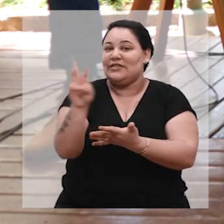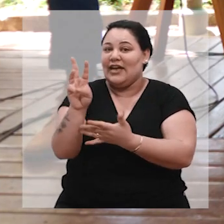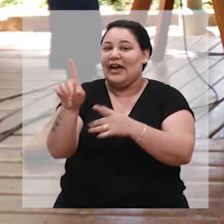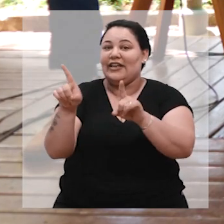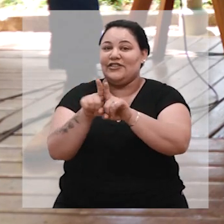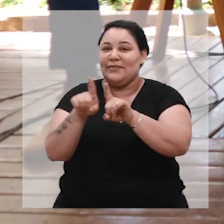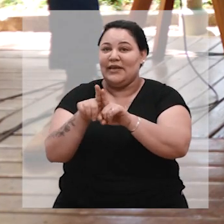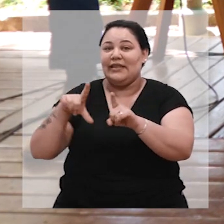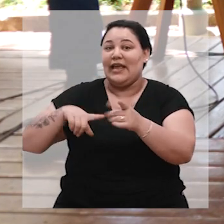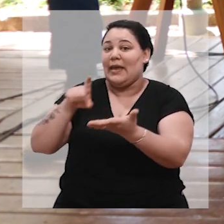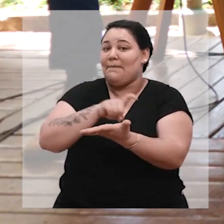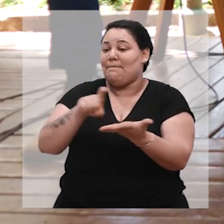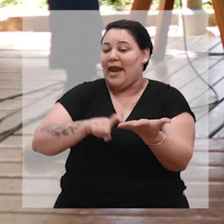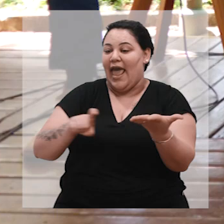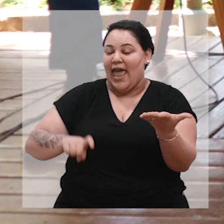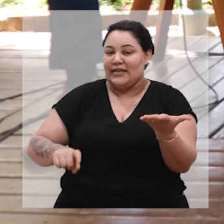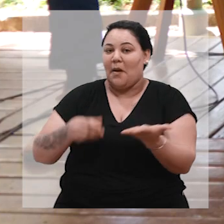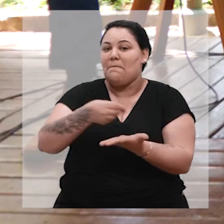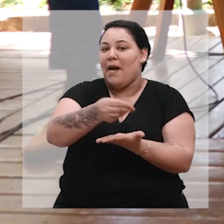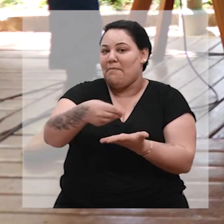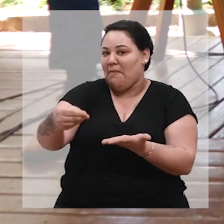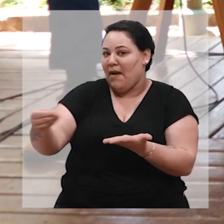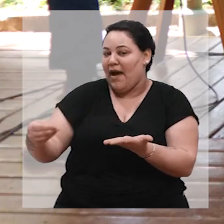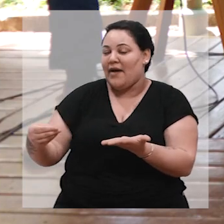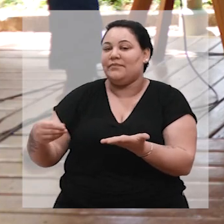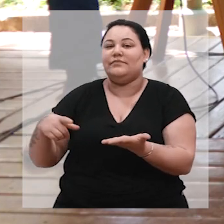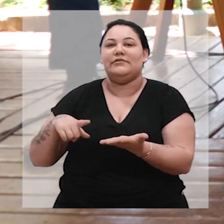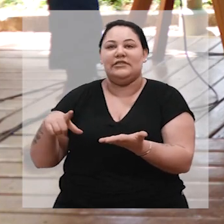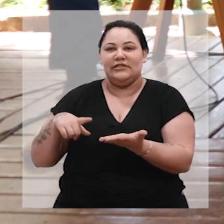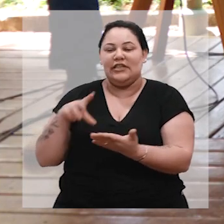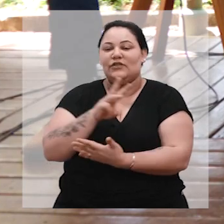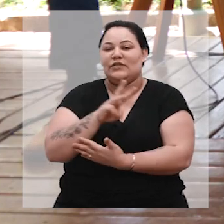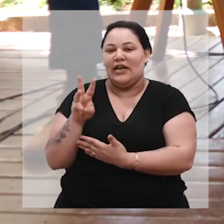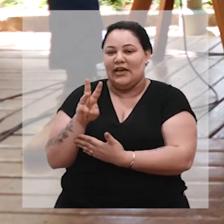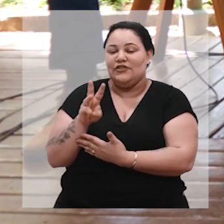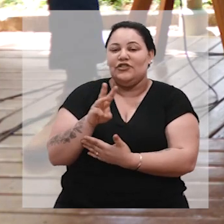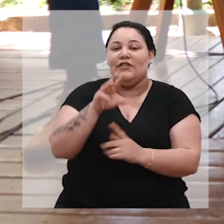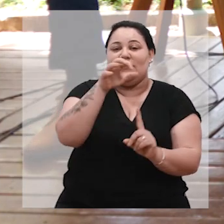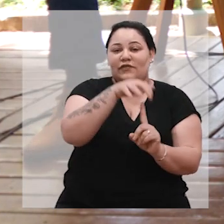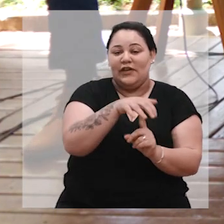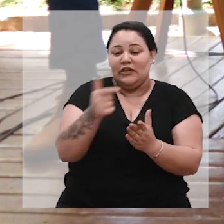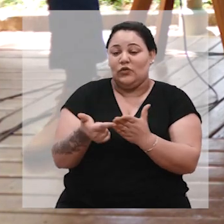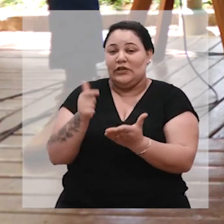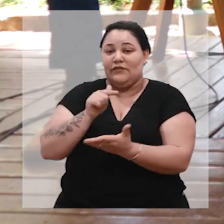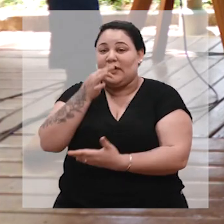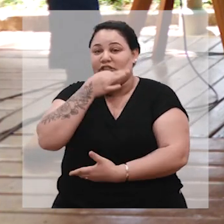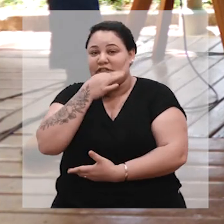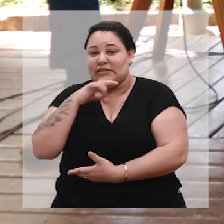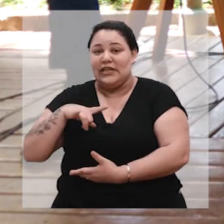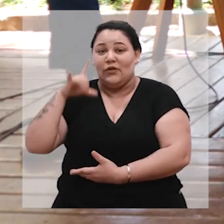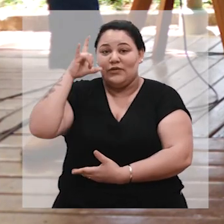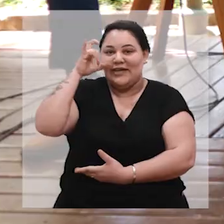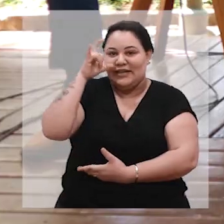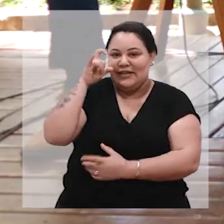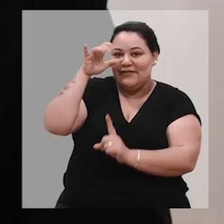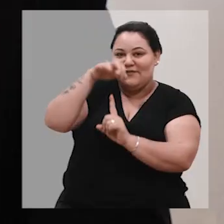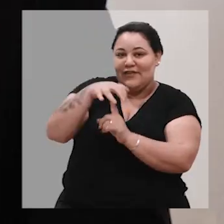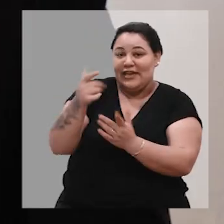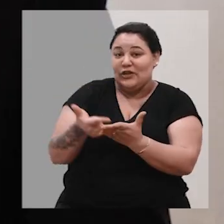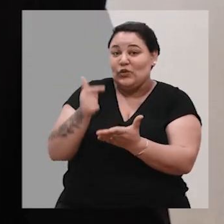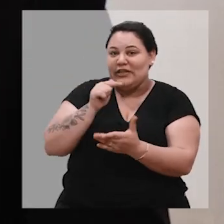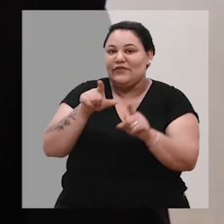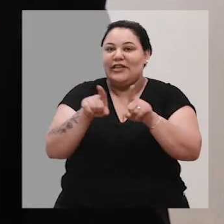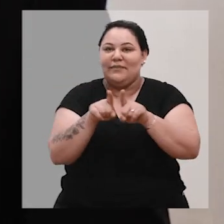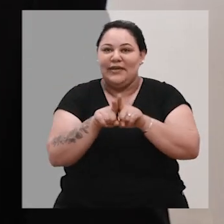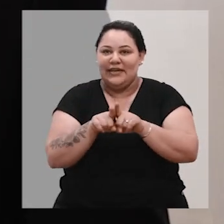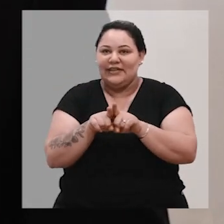a programação também tem o impresso esse ano. Isso, tem então no site, Feira do Livro Caxias do Sul. A gente tem o Instagram da Feira do